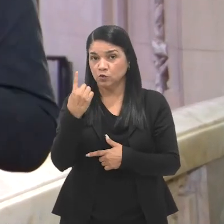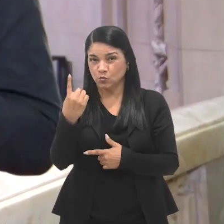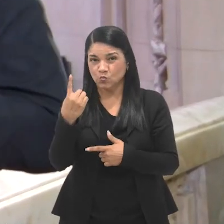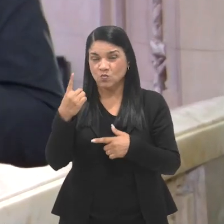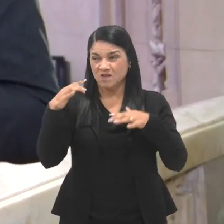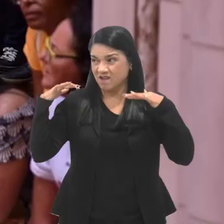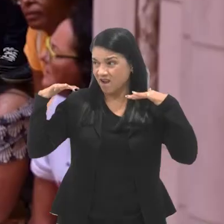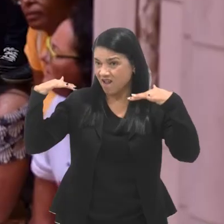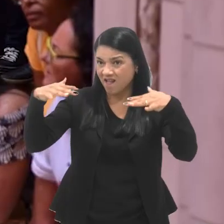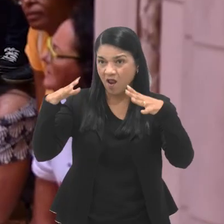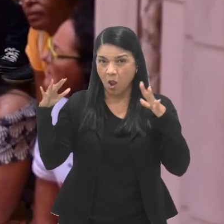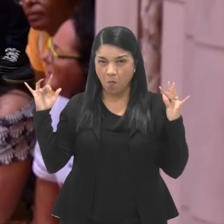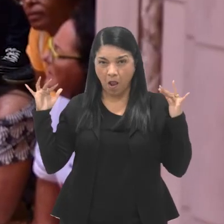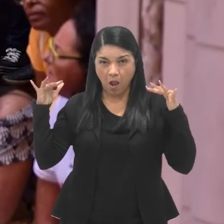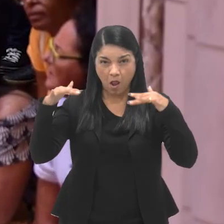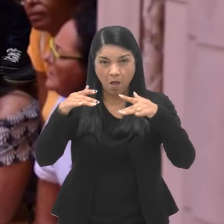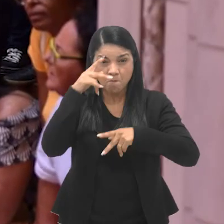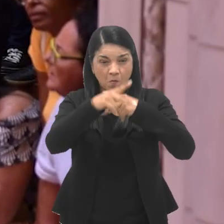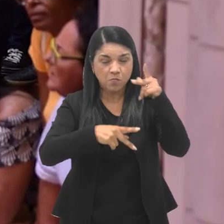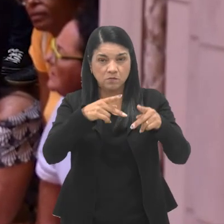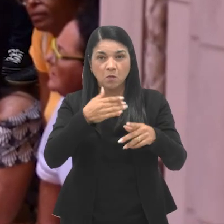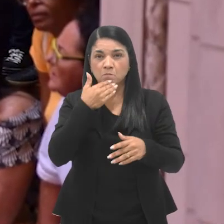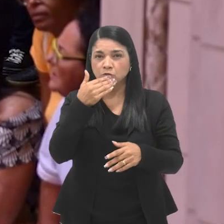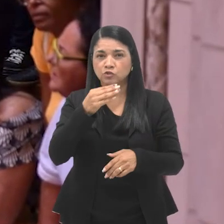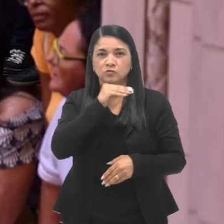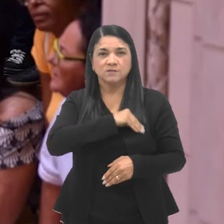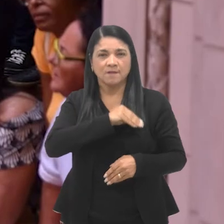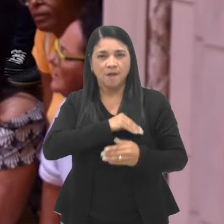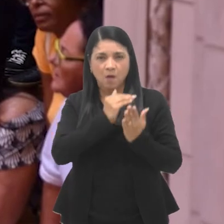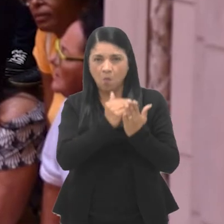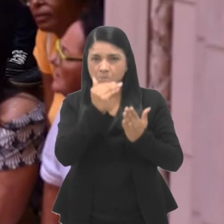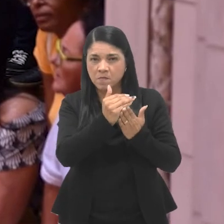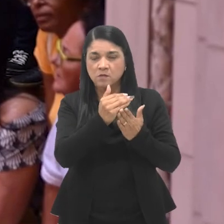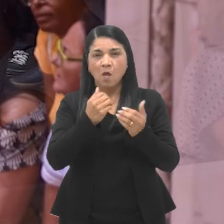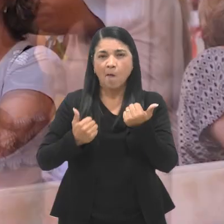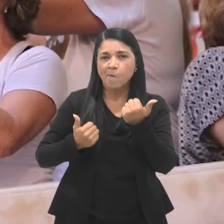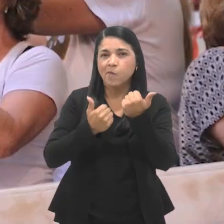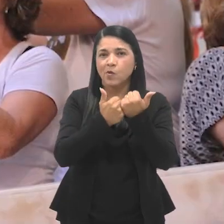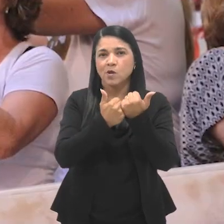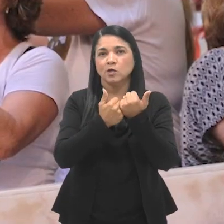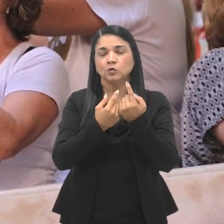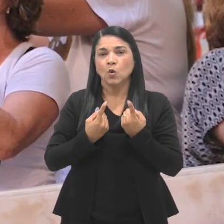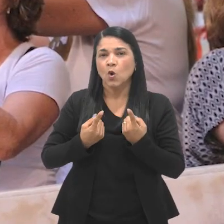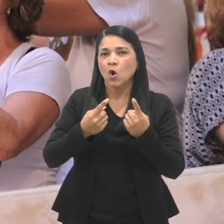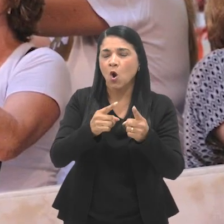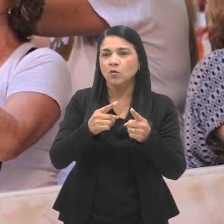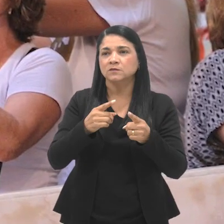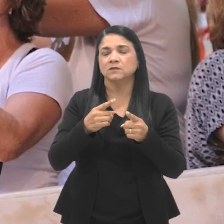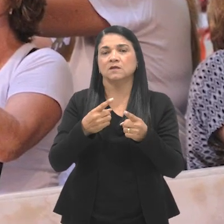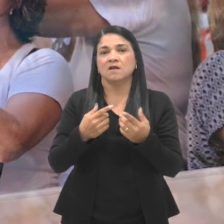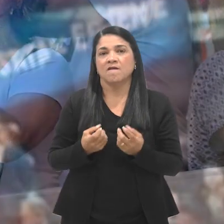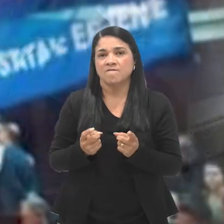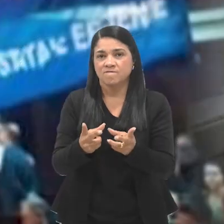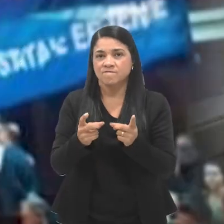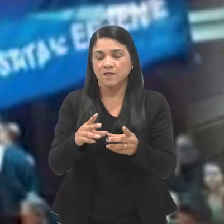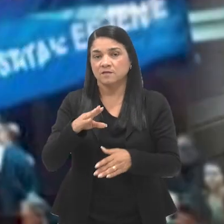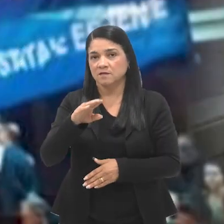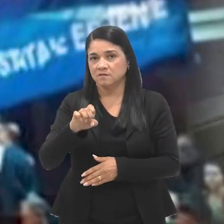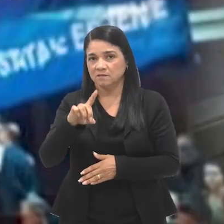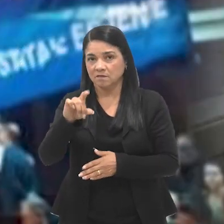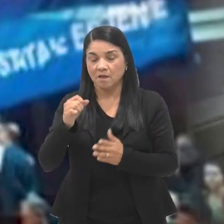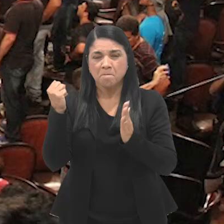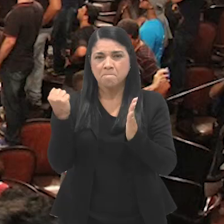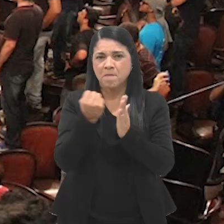até 2021, ver essas galerias cheias da população reivindicando aumento salarial, apoiando ou contra a privatização